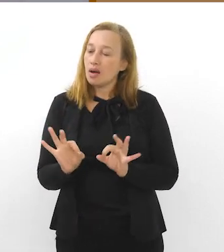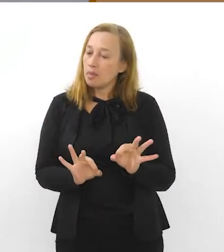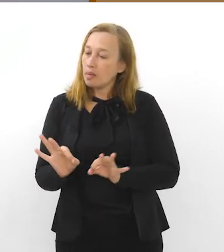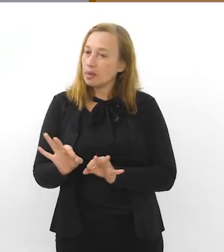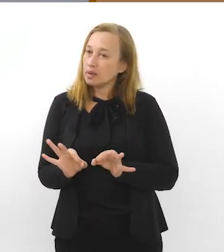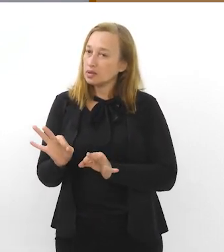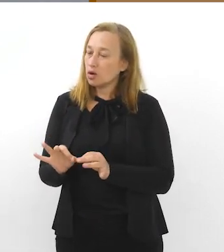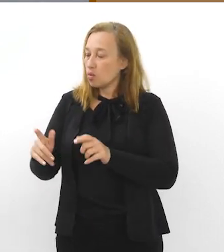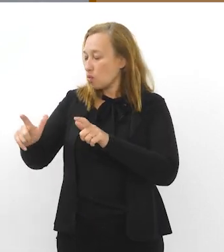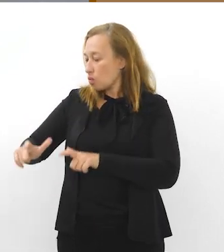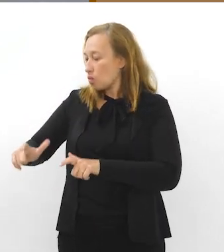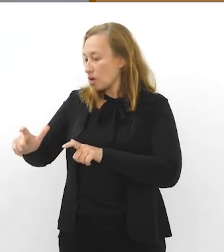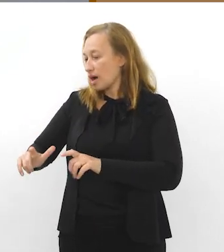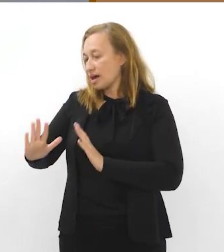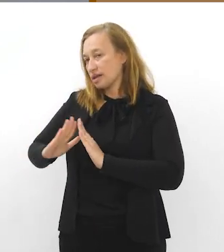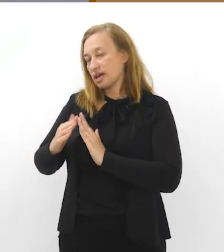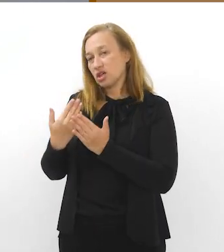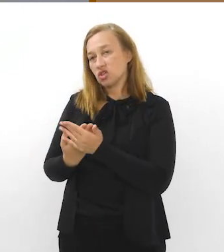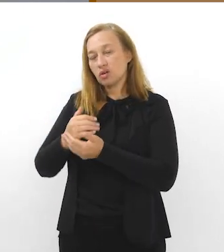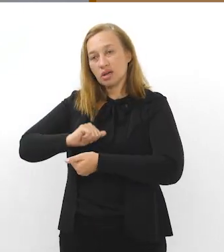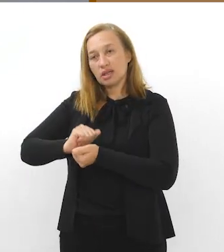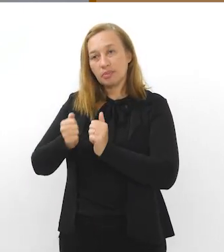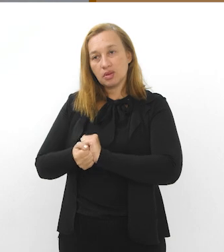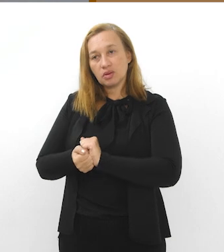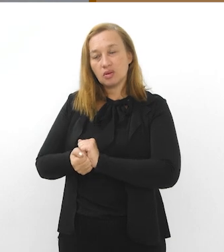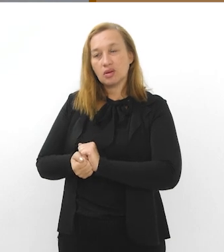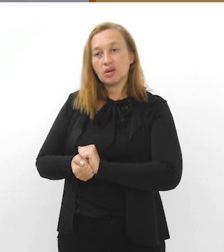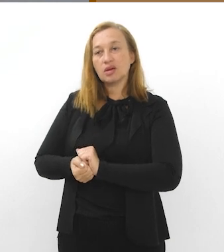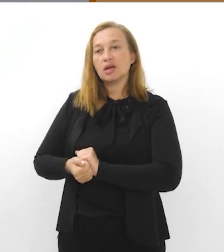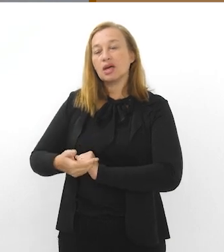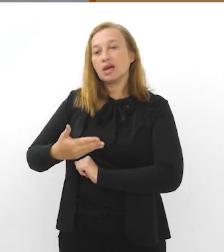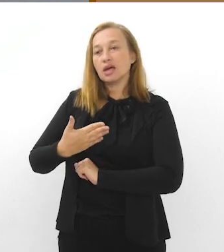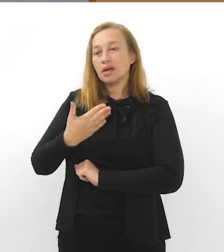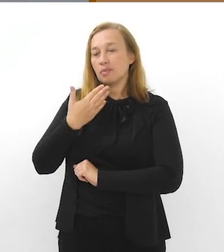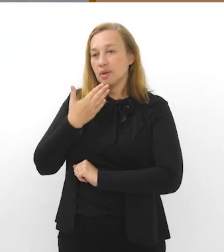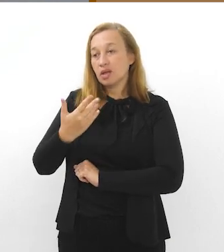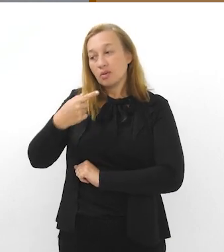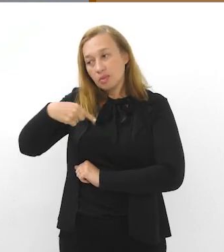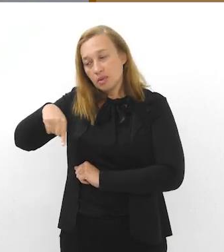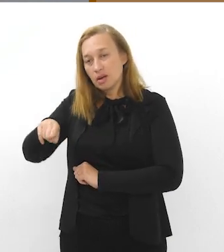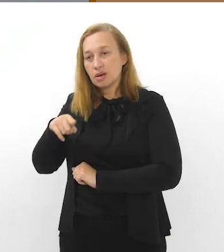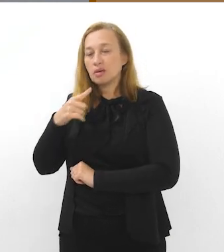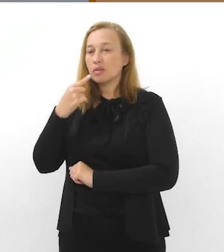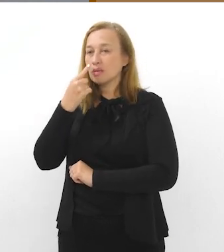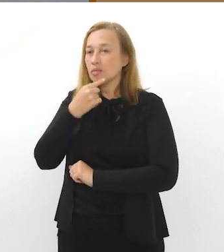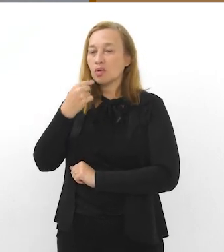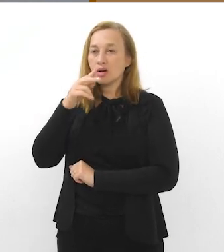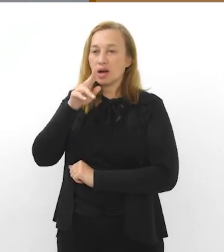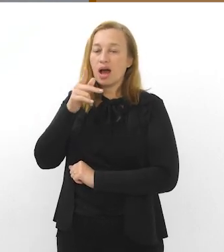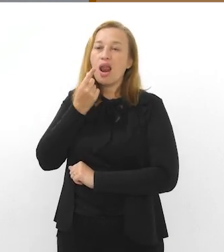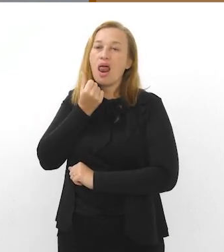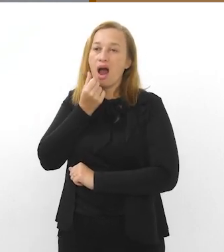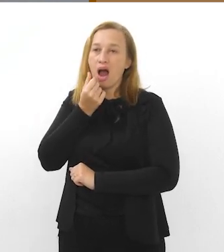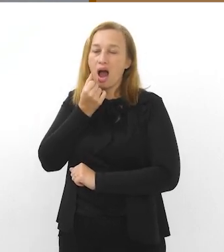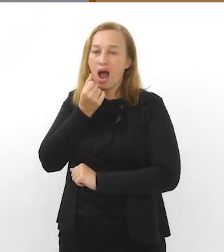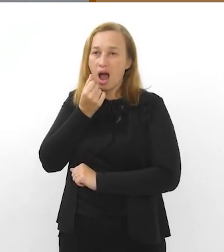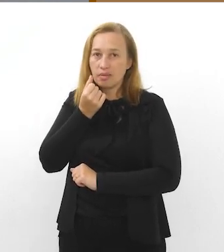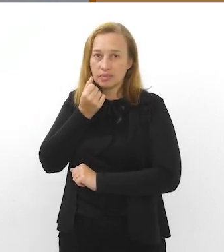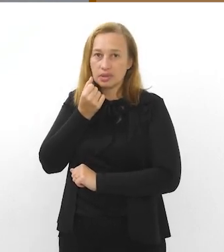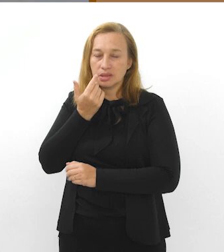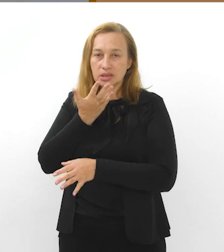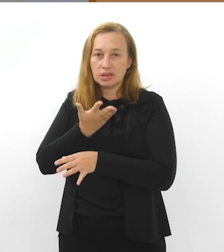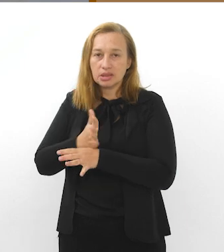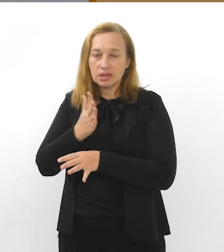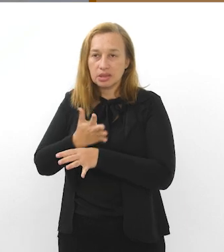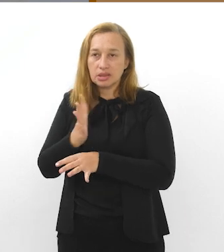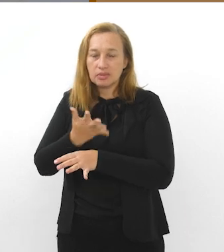um canto com os banquinhos, algumas coisas, e sugeriu que eu colocasse o lápis na boca e tentasse pintar, porque